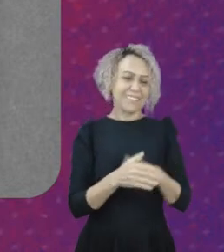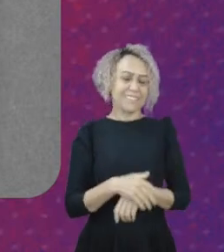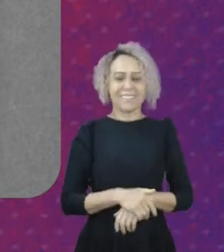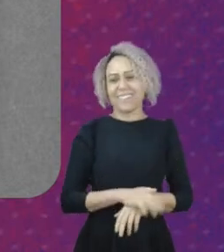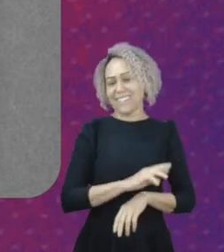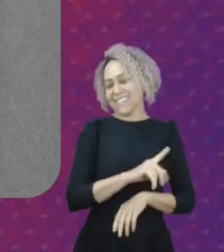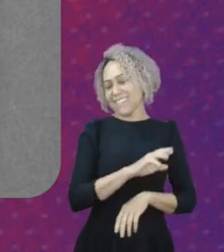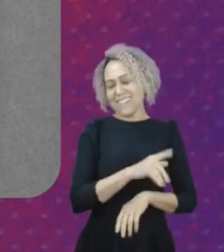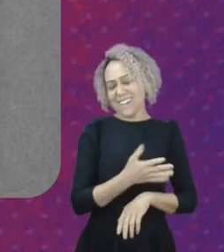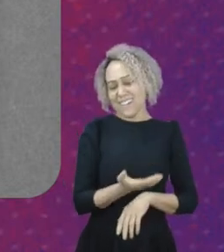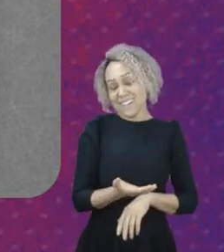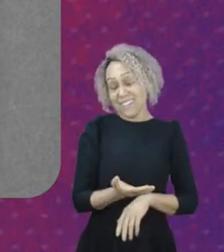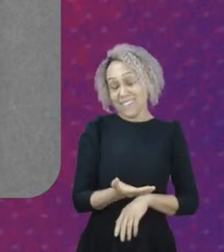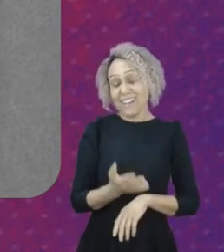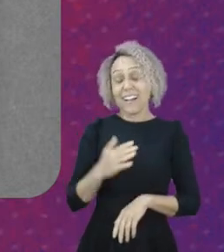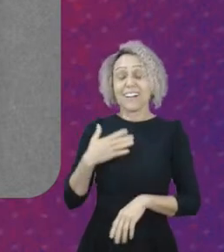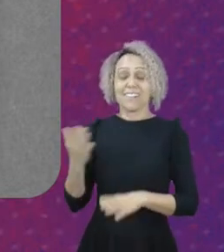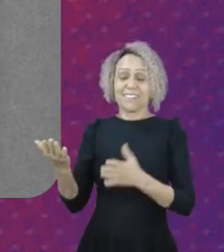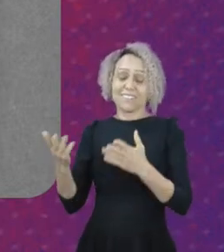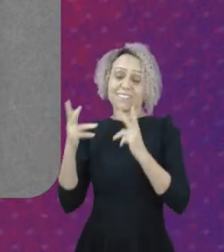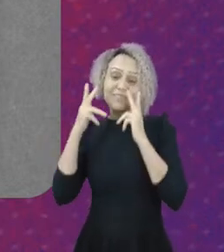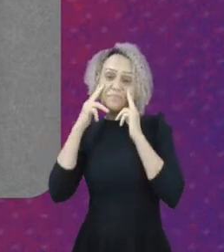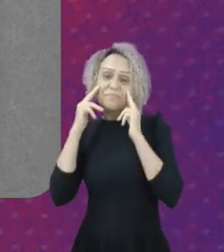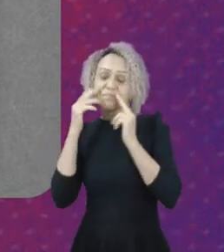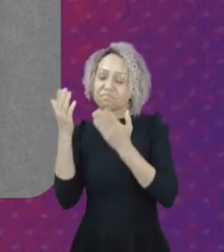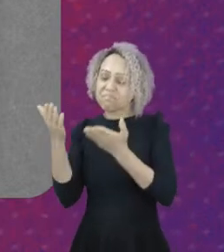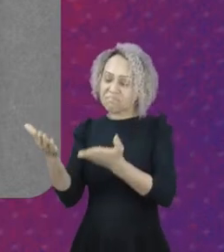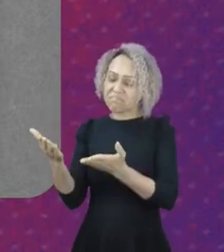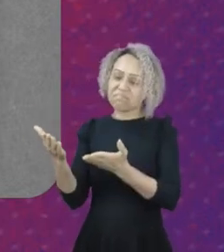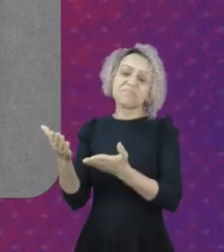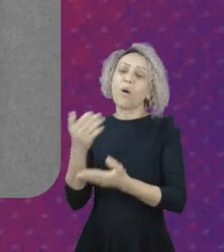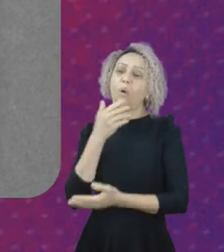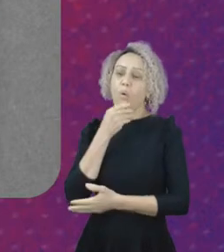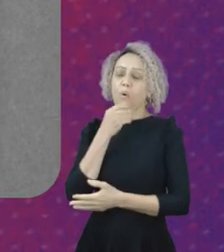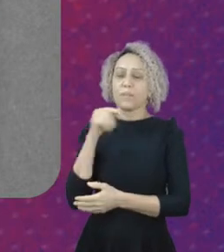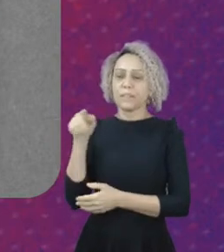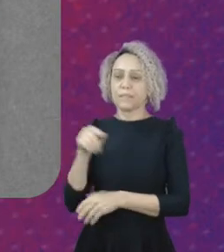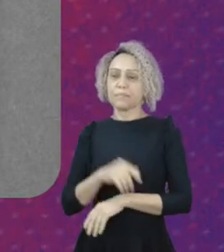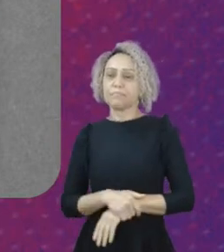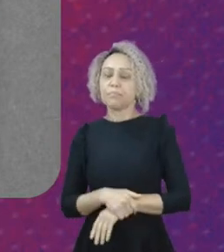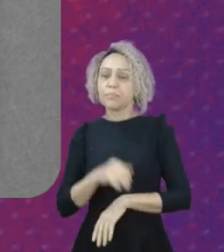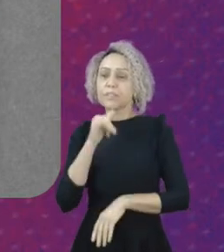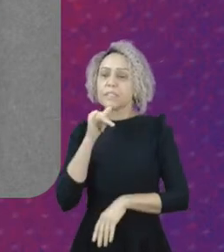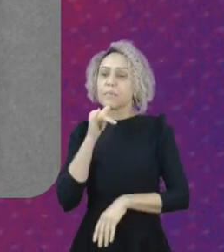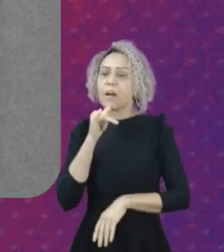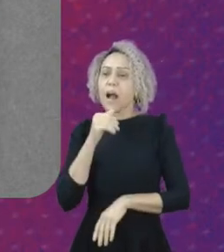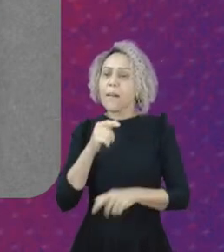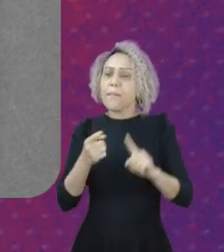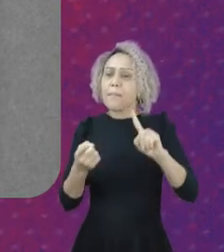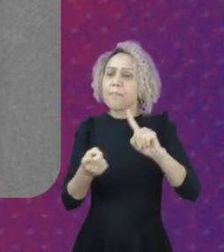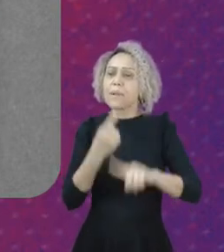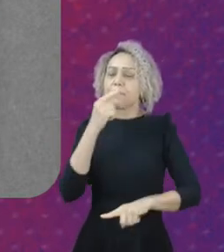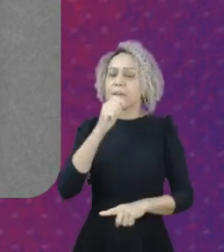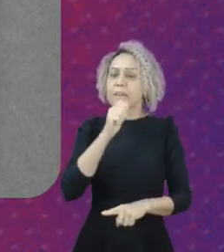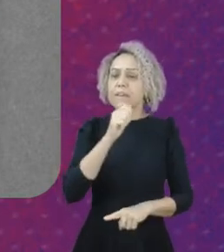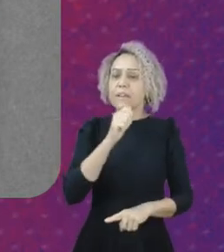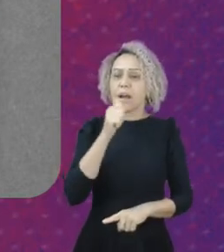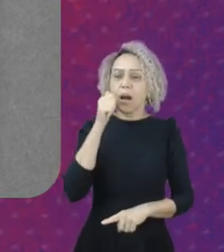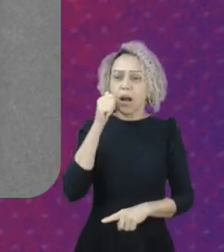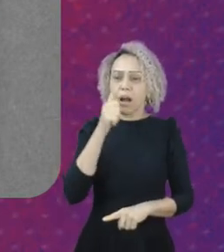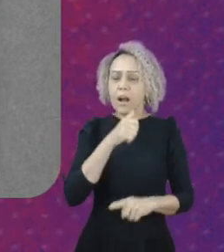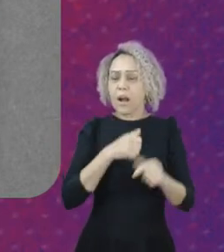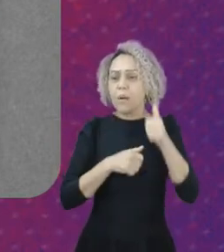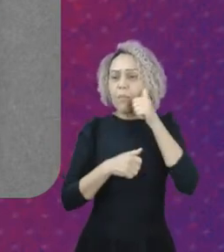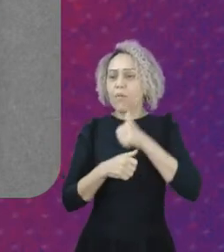do direito ao voto. Celina Guimarães Viana foi a primeira mulher a votar, e Luísa Alzira Soriano,